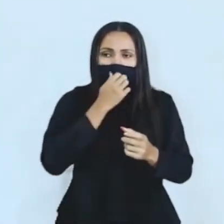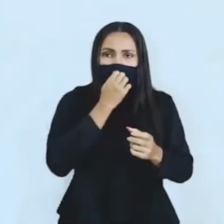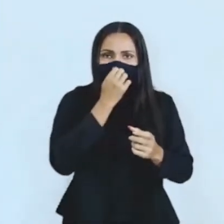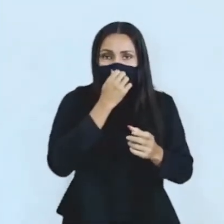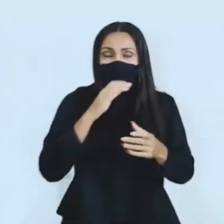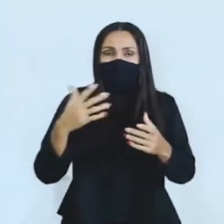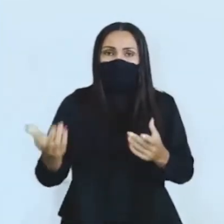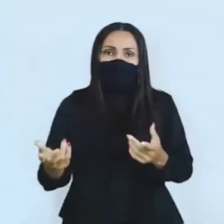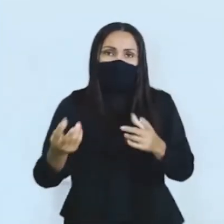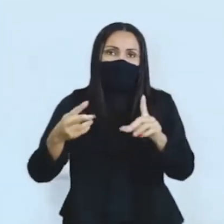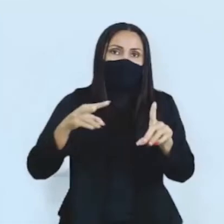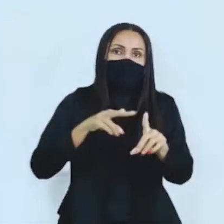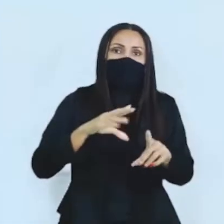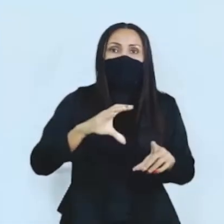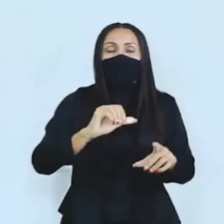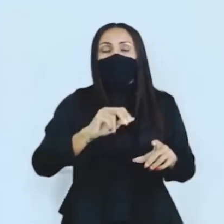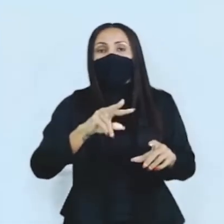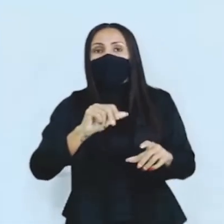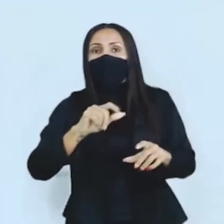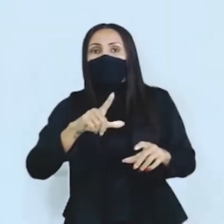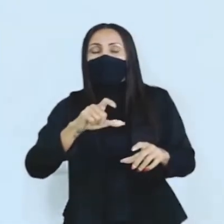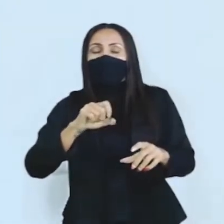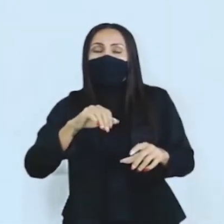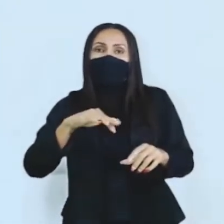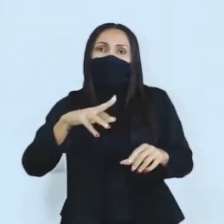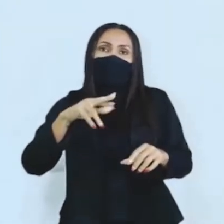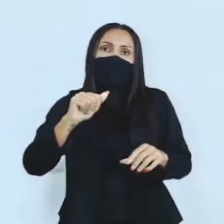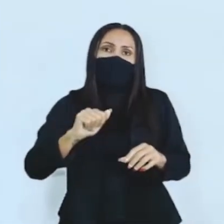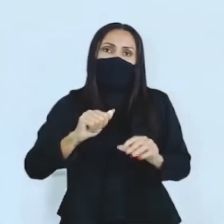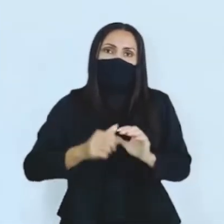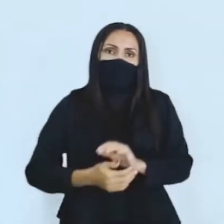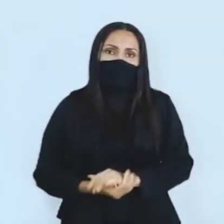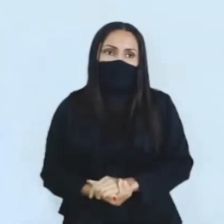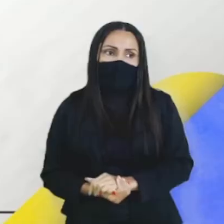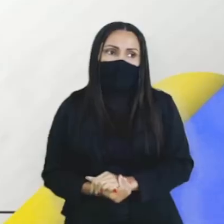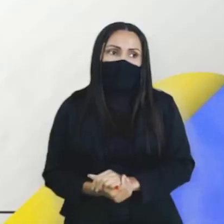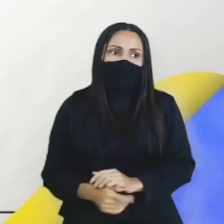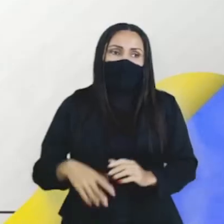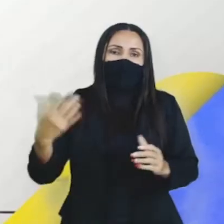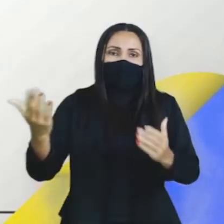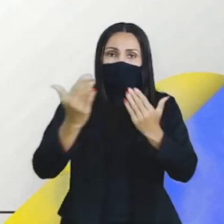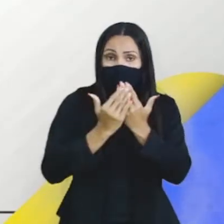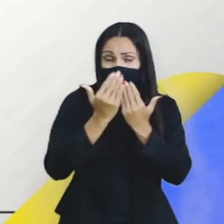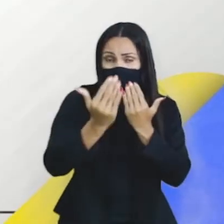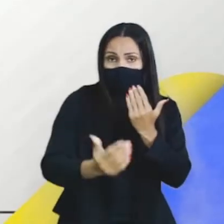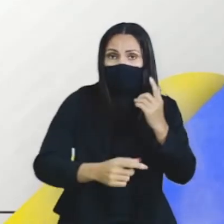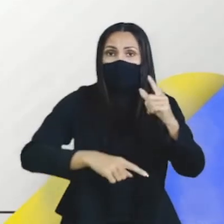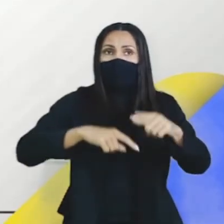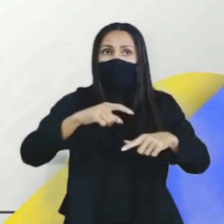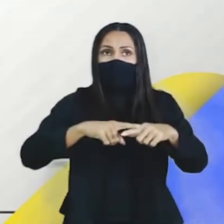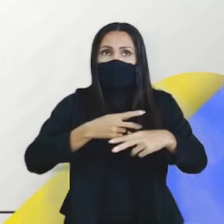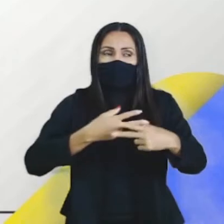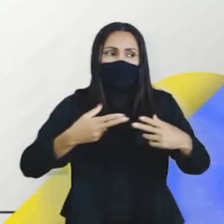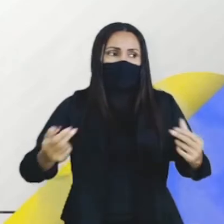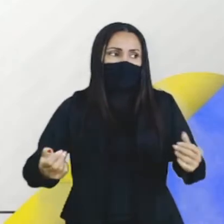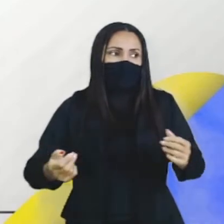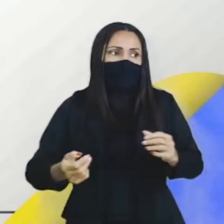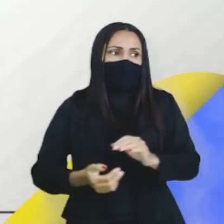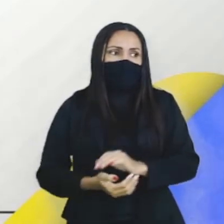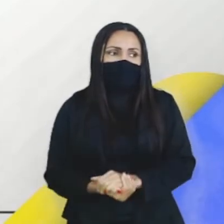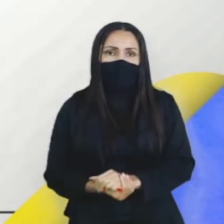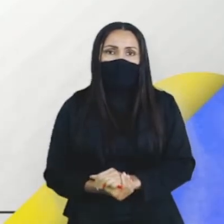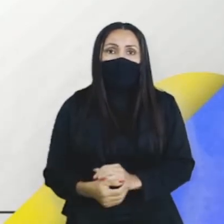uma perspectiva cavaleira. Então, percebam que na face frontal do objeto, você tem